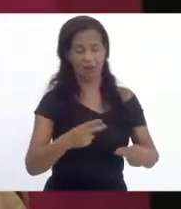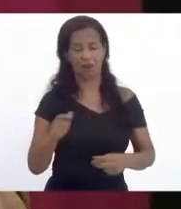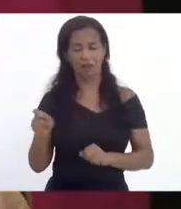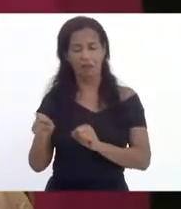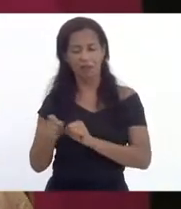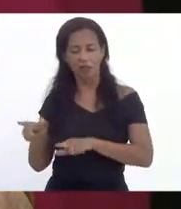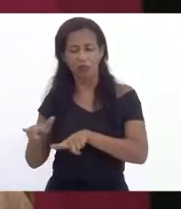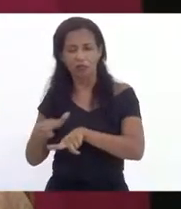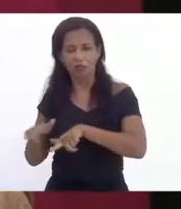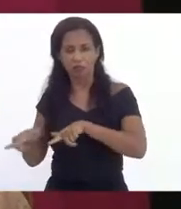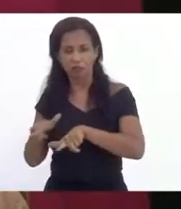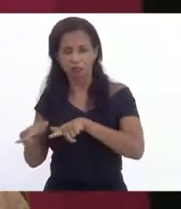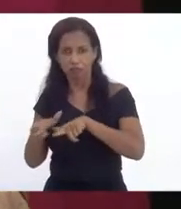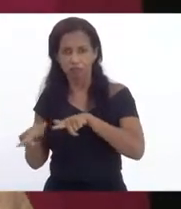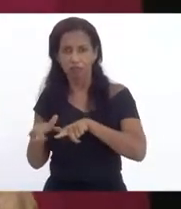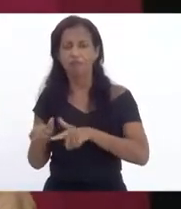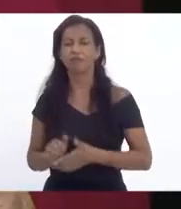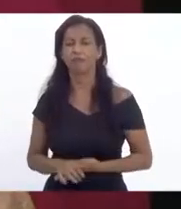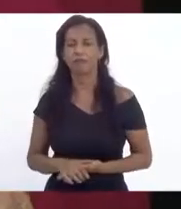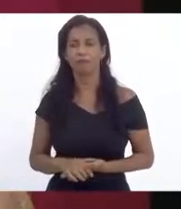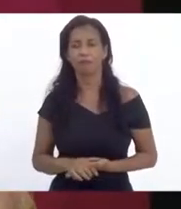trabalho